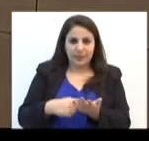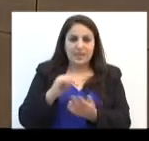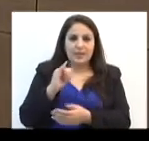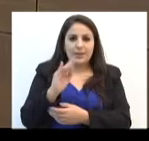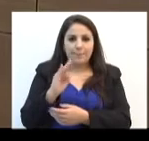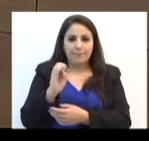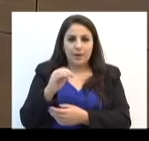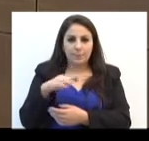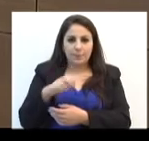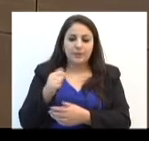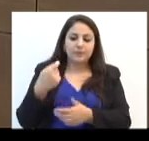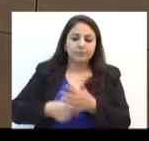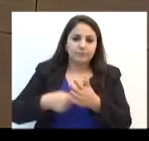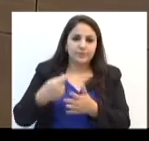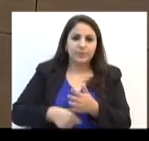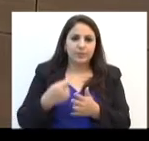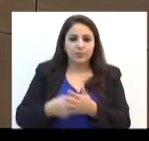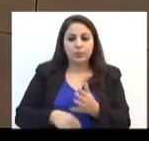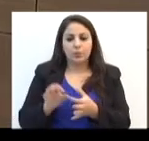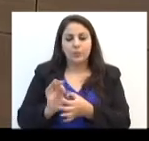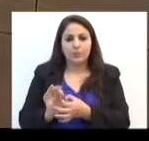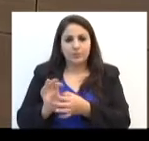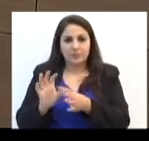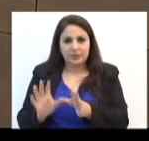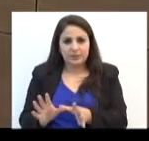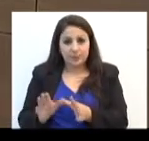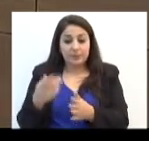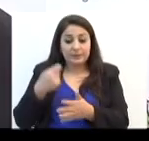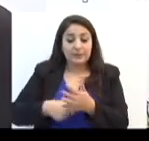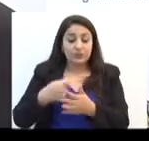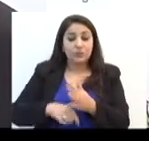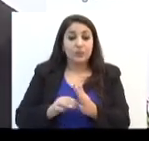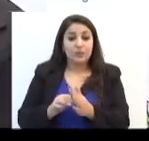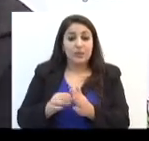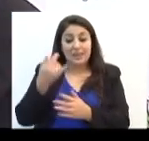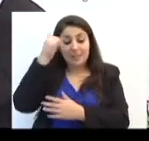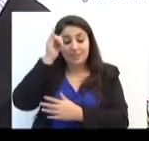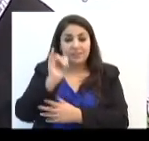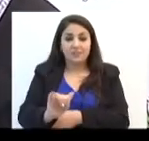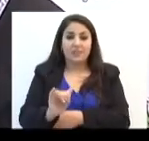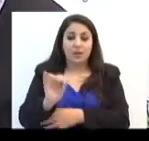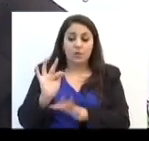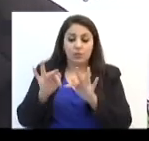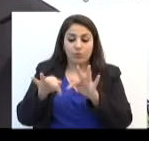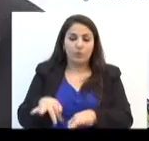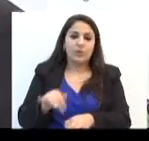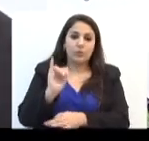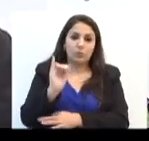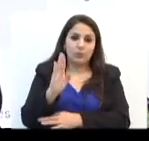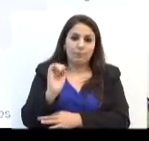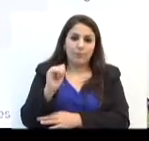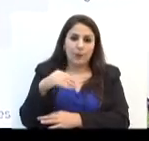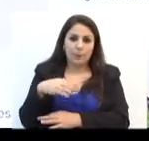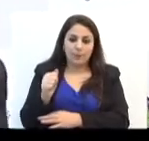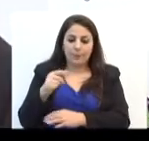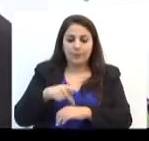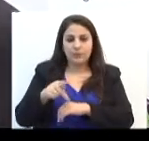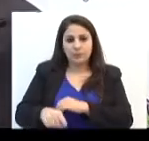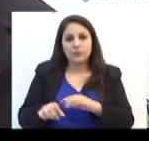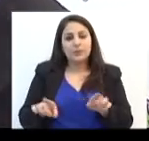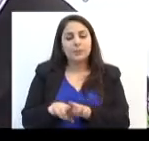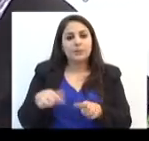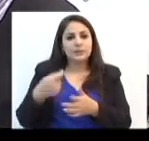na tentativa de evitar a extinção da unidade de Passo Fundo. O documento pede ainda que a base seja transformada